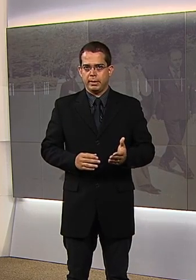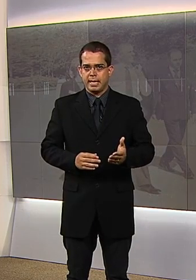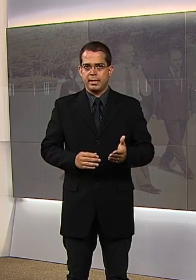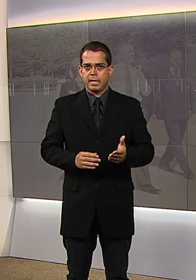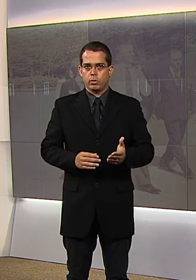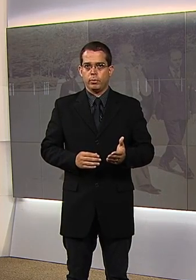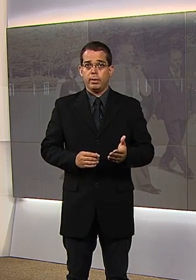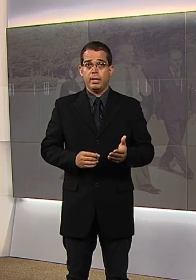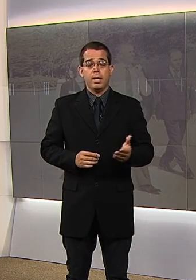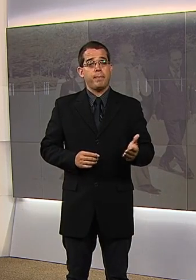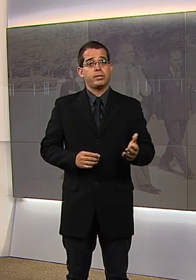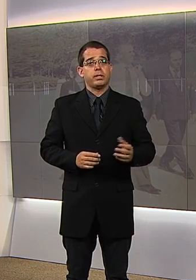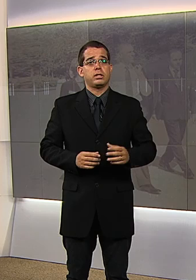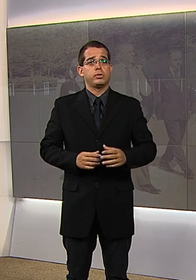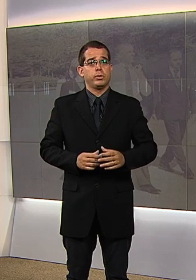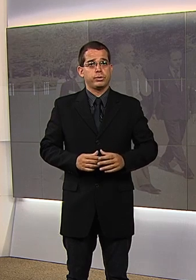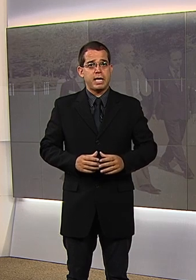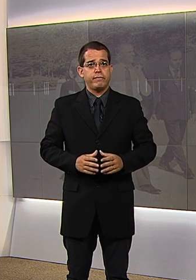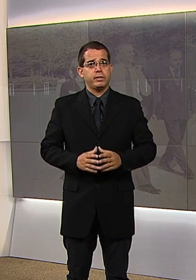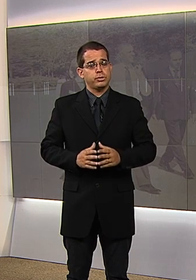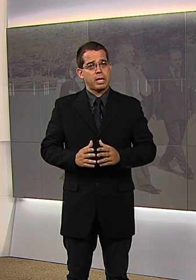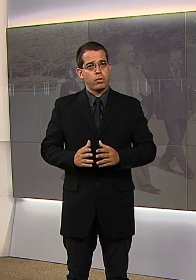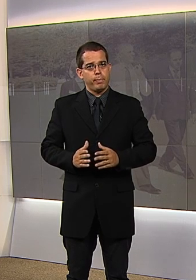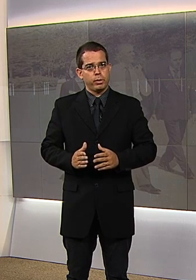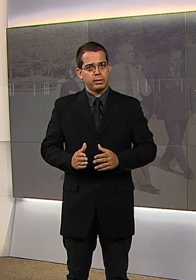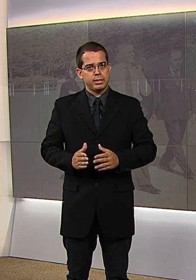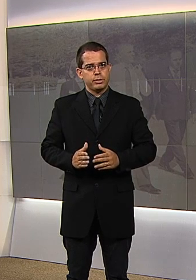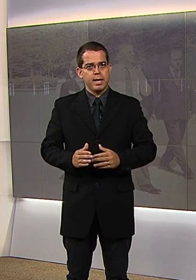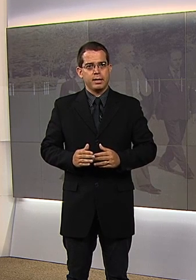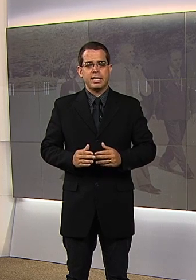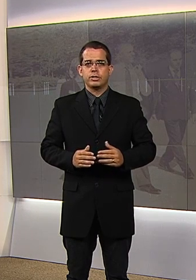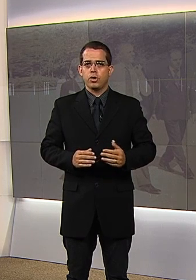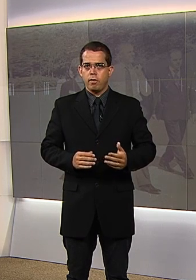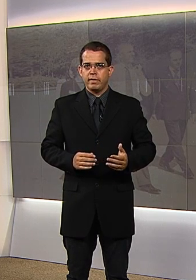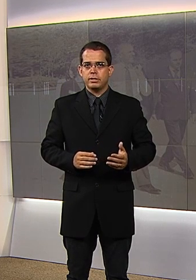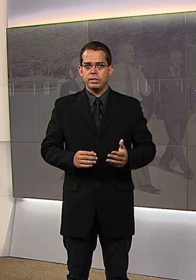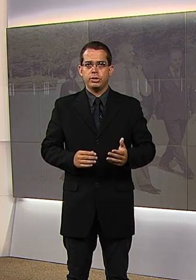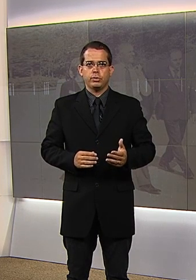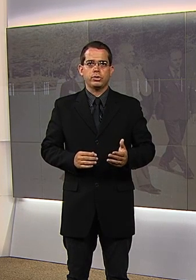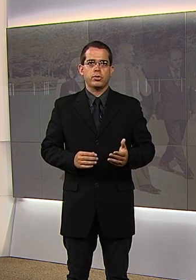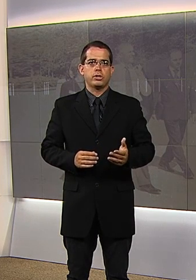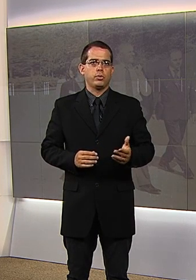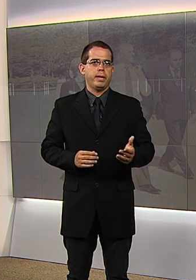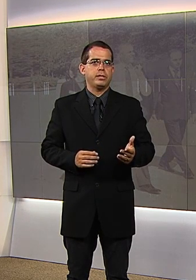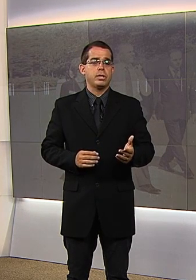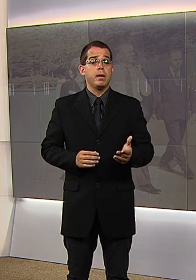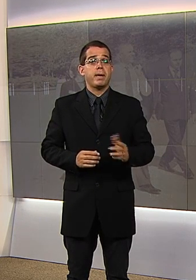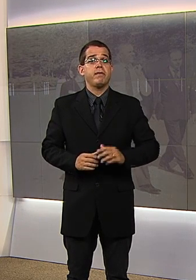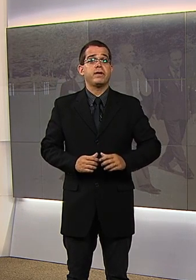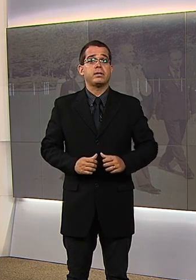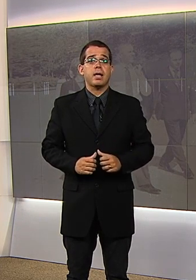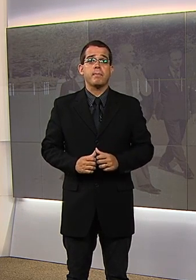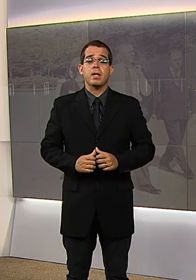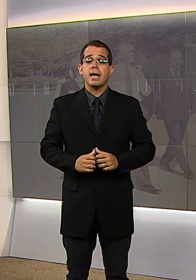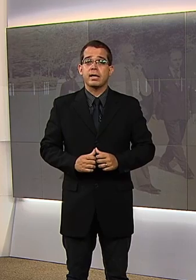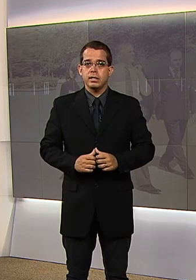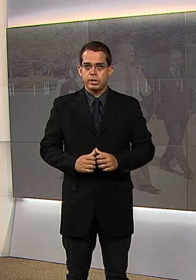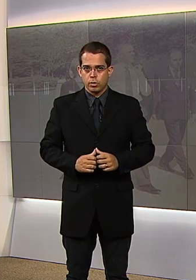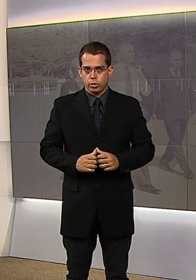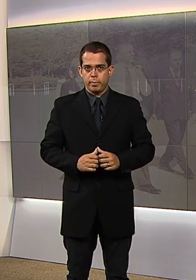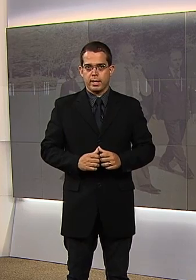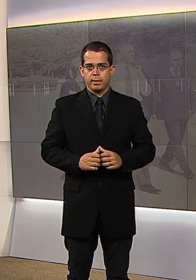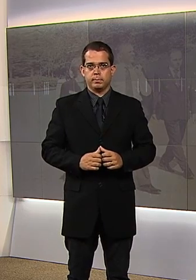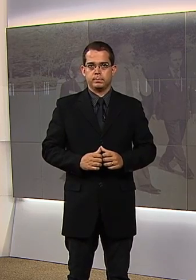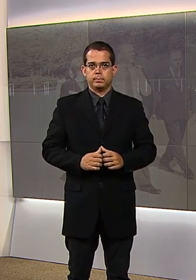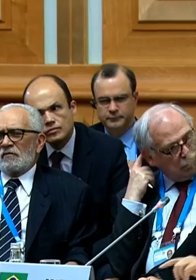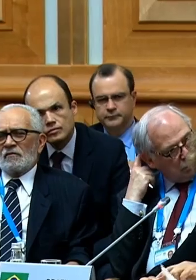sessão plenária da cúpula a presidenta dilma rousseff destacou a importância das novas instituições do brics para enfrentar a crise